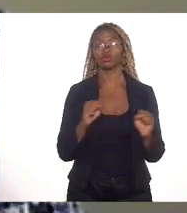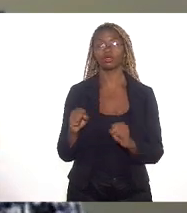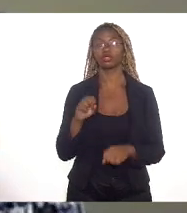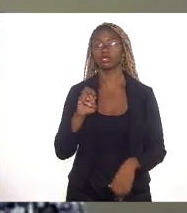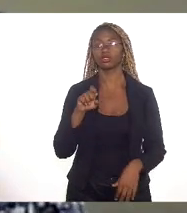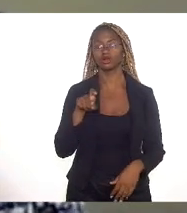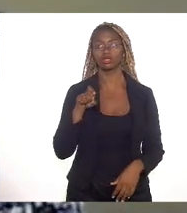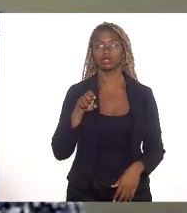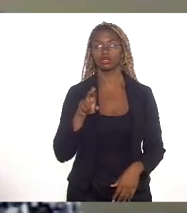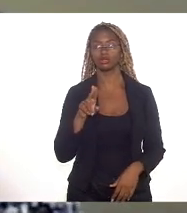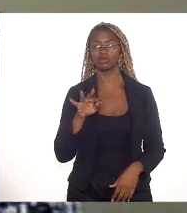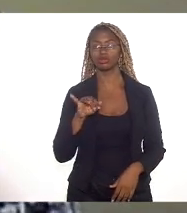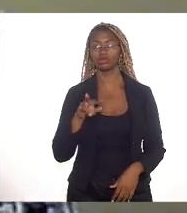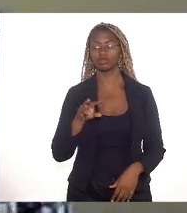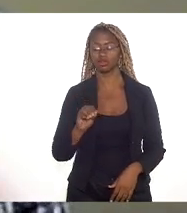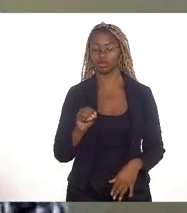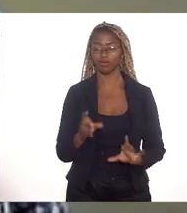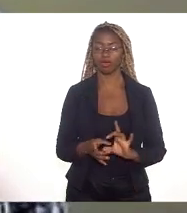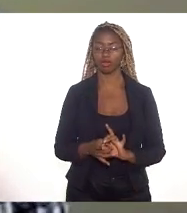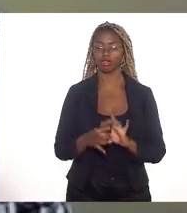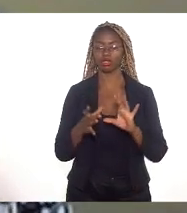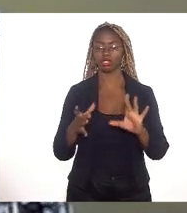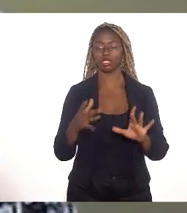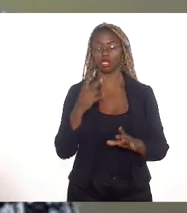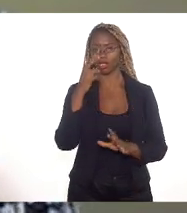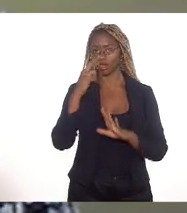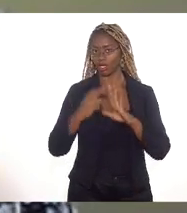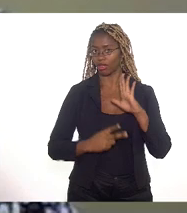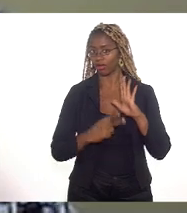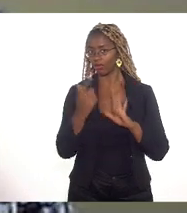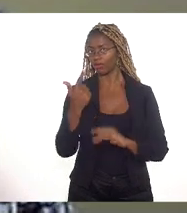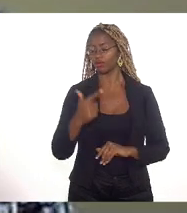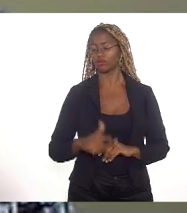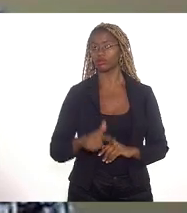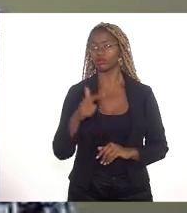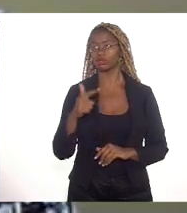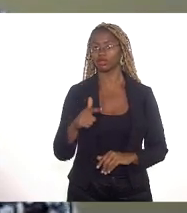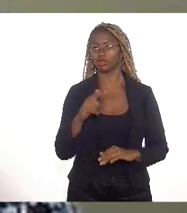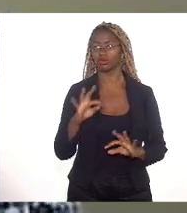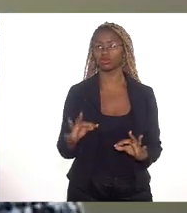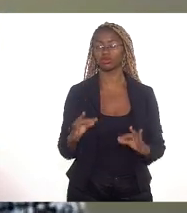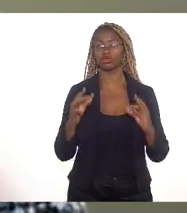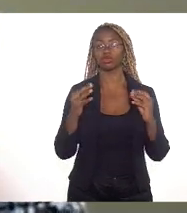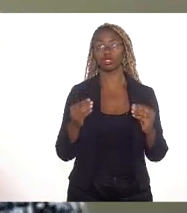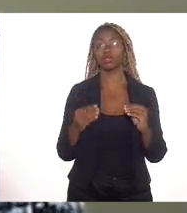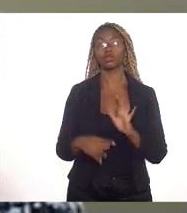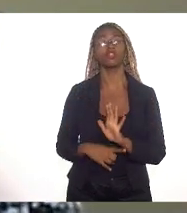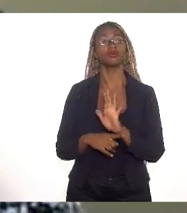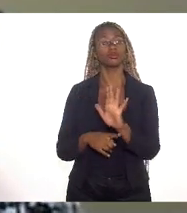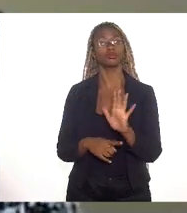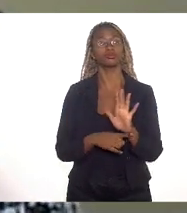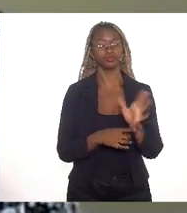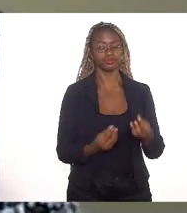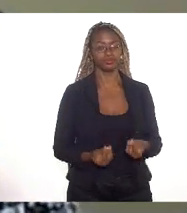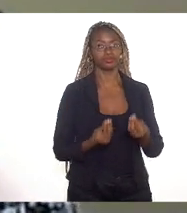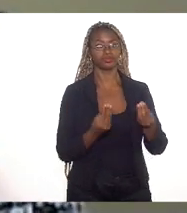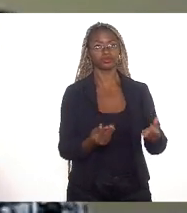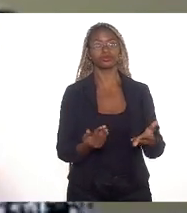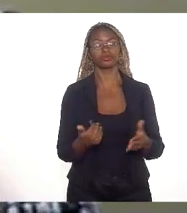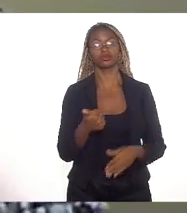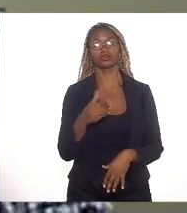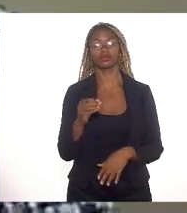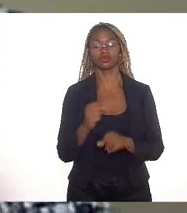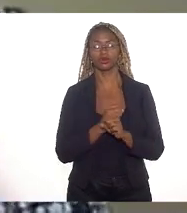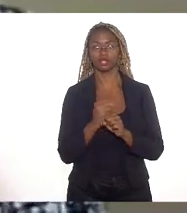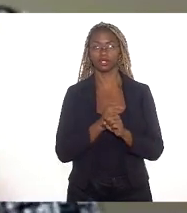fica autorizado a fazer a revisão integral dos incentivos concedidos nos últimos 10 anos,